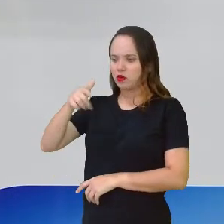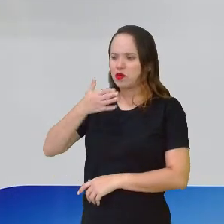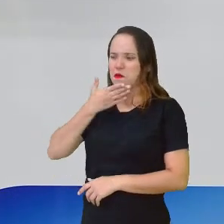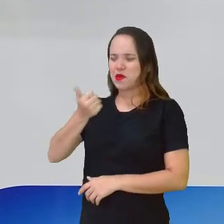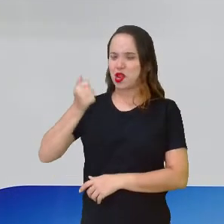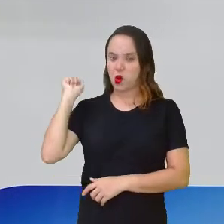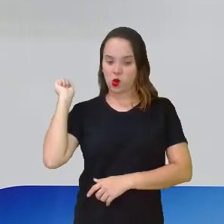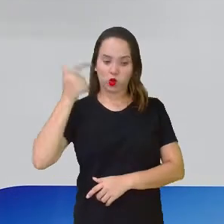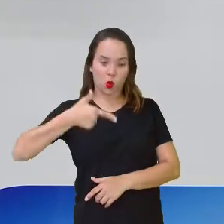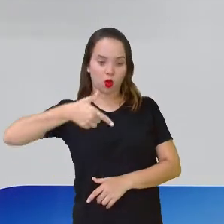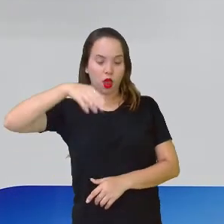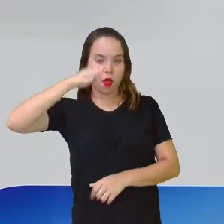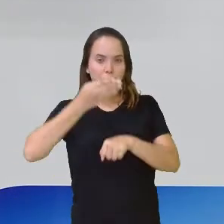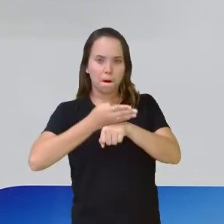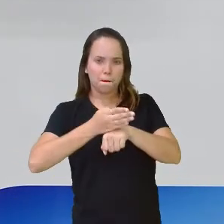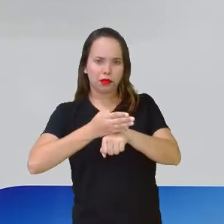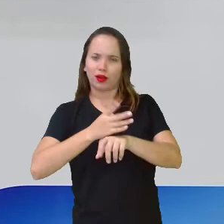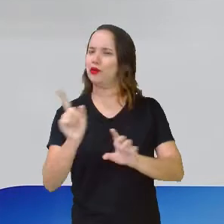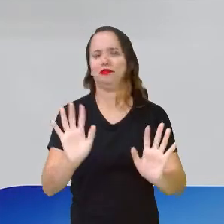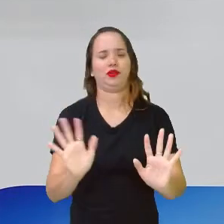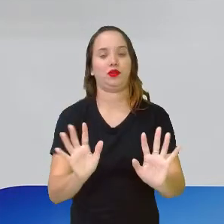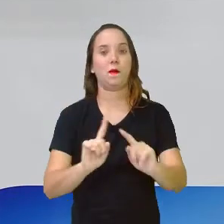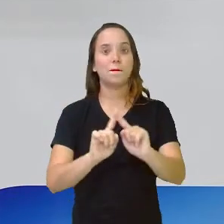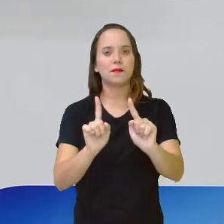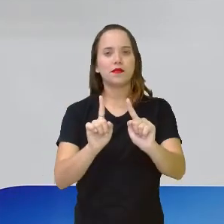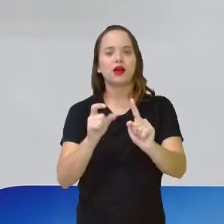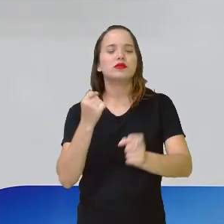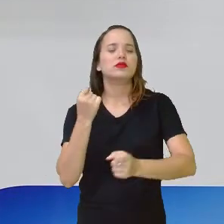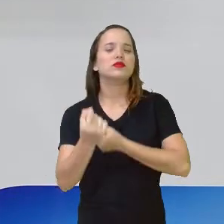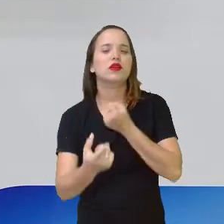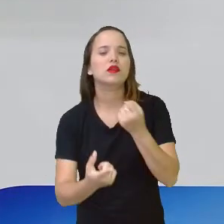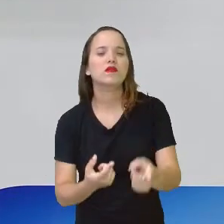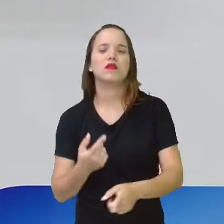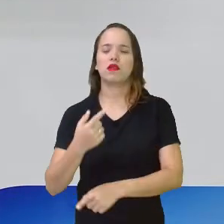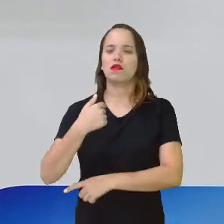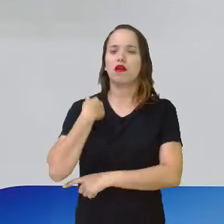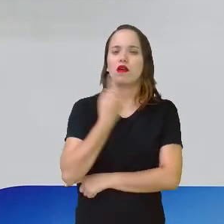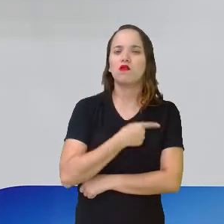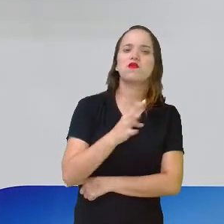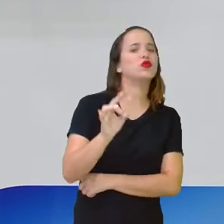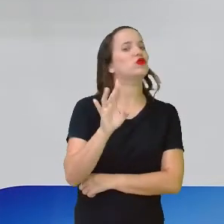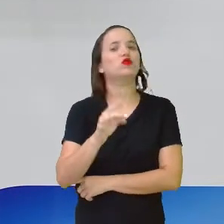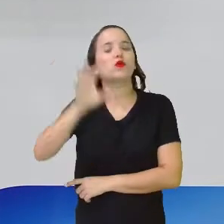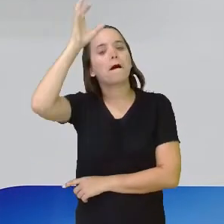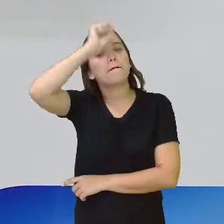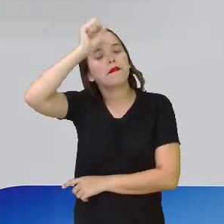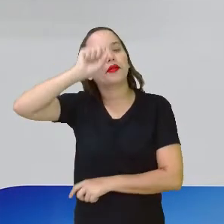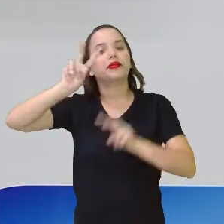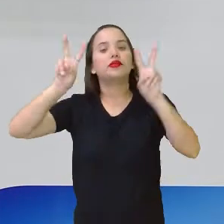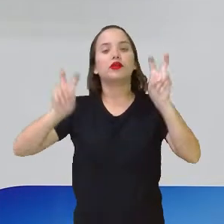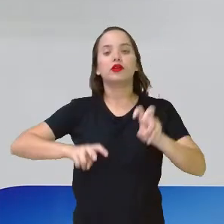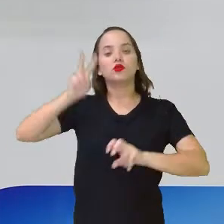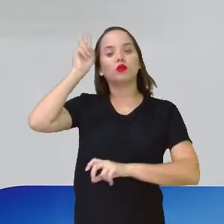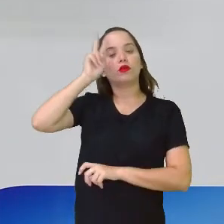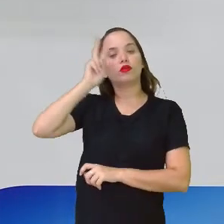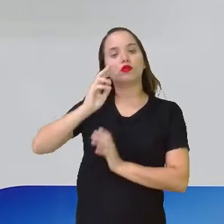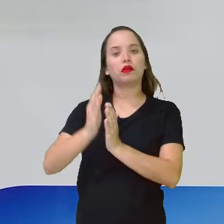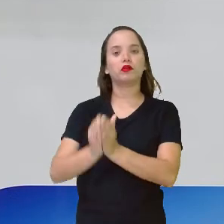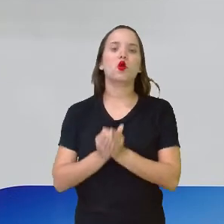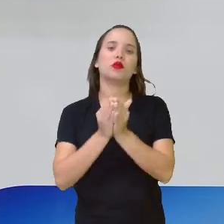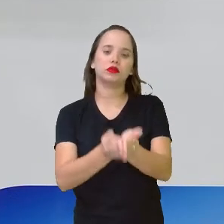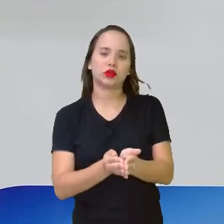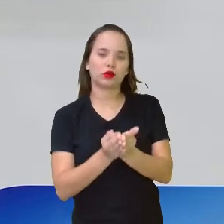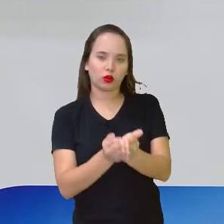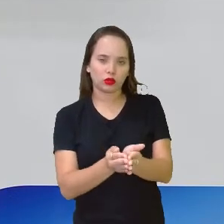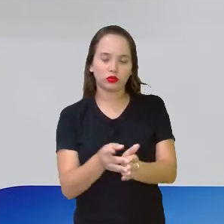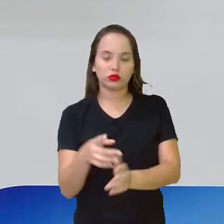alguma. O que eu estou dizendo é que muitas vezes a gente só estudou, a gente só falava, a gente só aprendeu a história de colonizadores. E